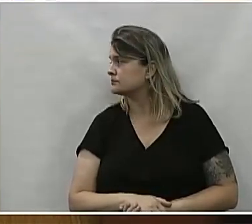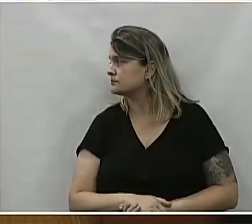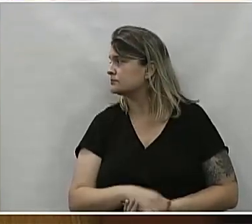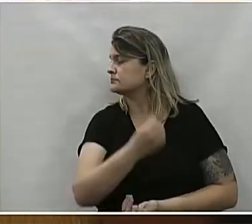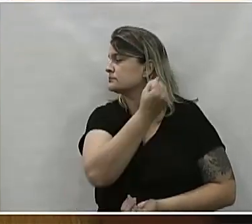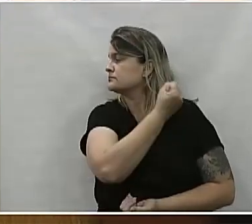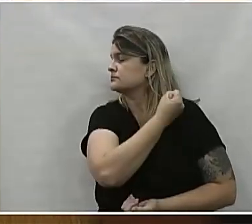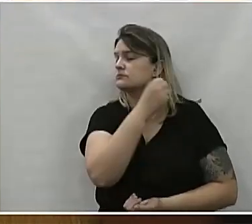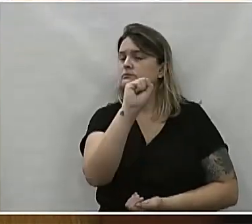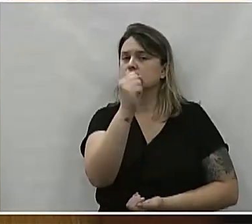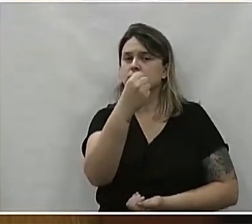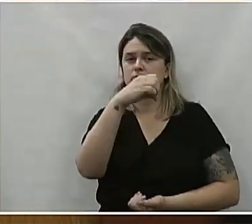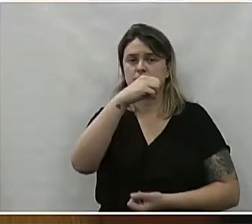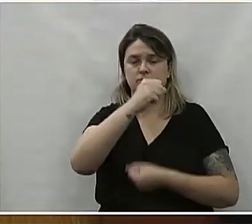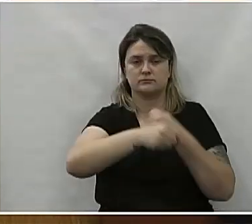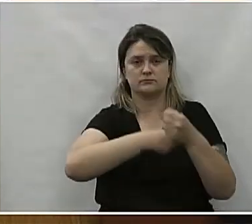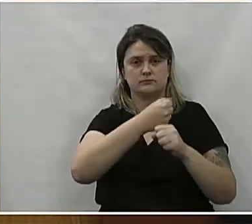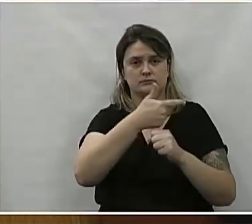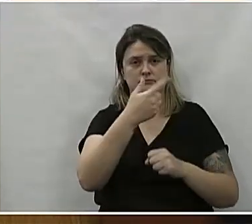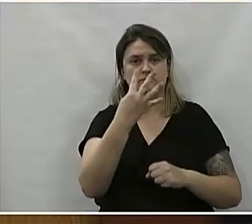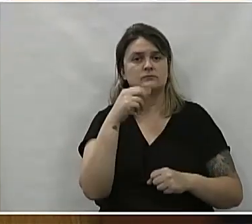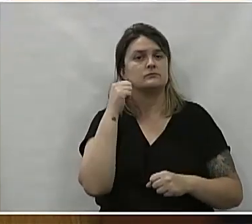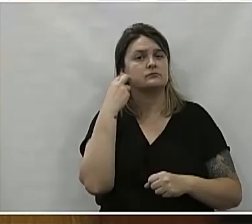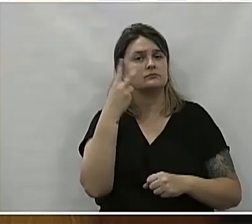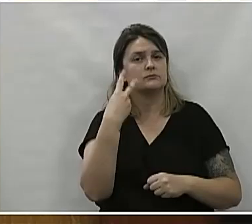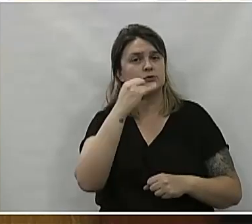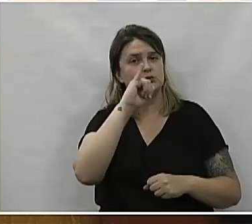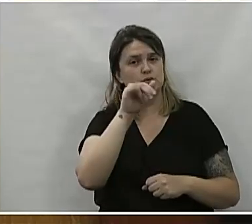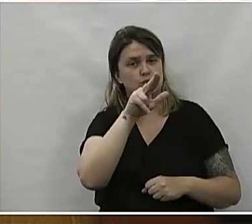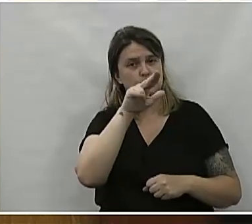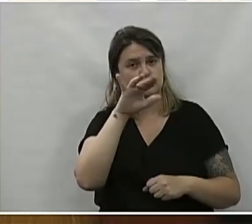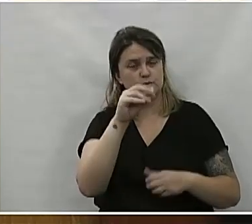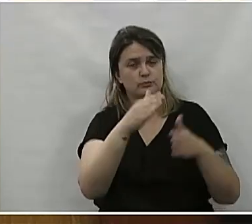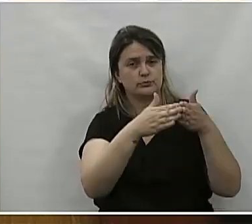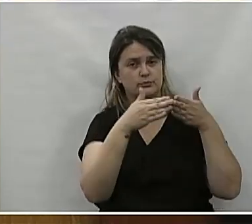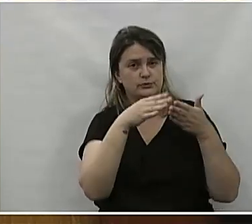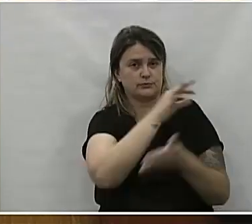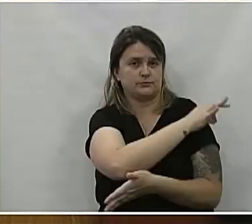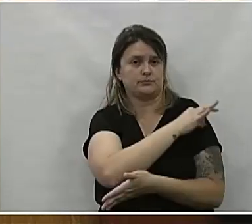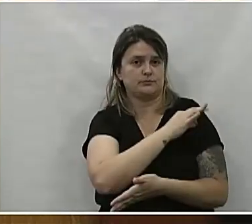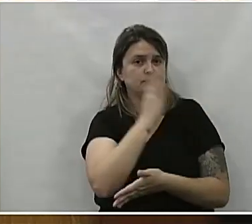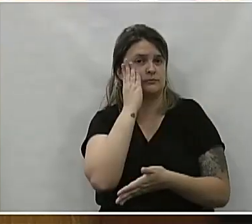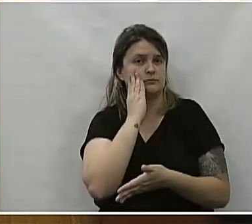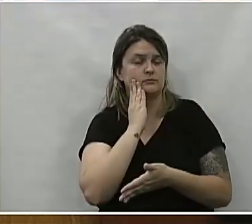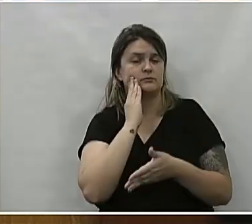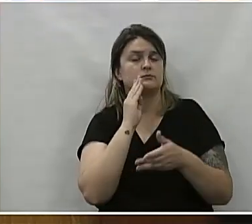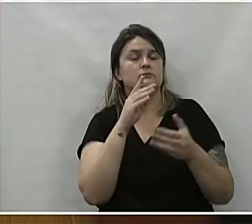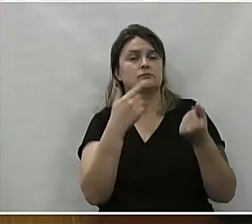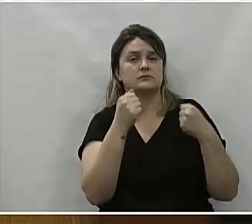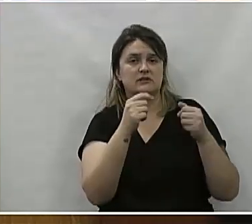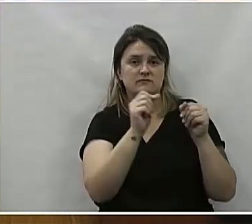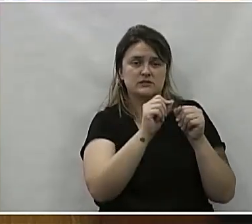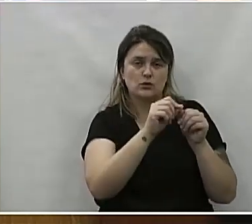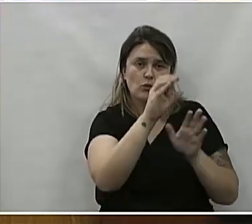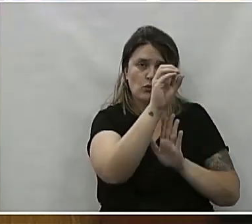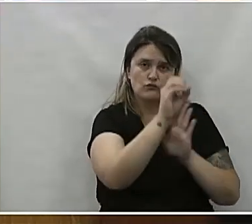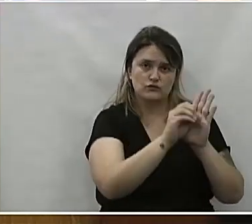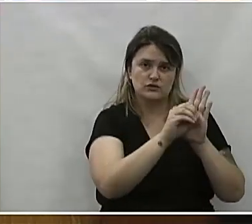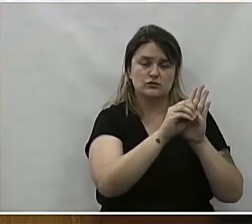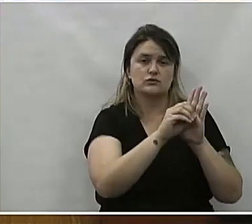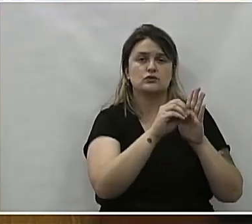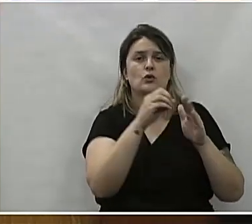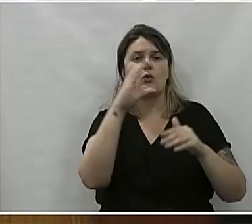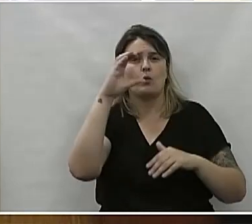Número 89 de 2024 Do vereador Júlio Adilson Pires Filho Ao excelentíssimo senhor prefeito Para que oficie a